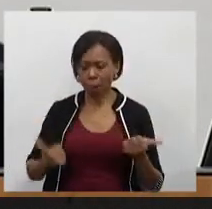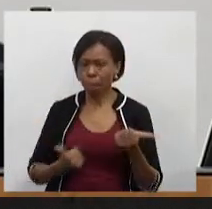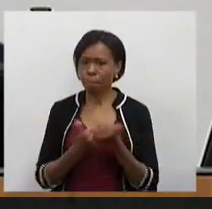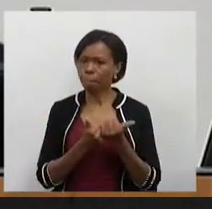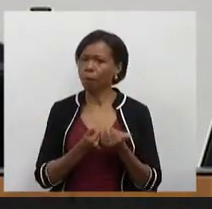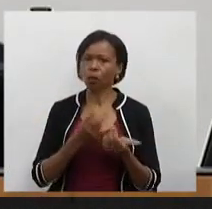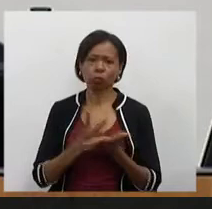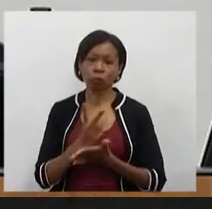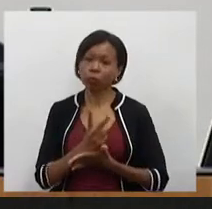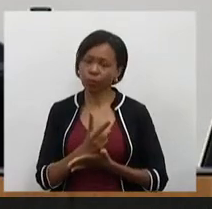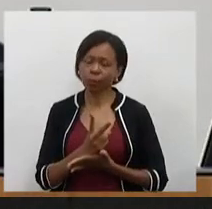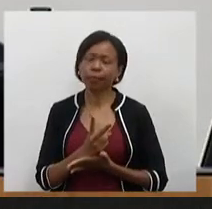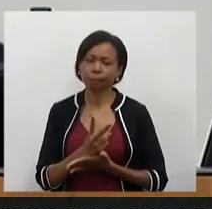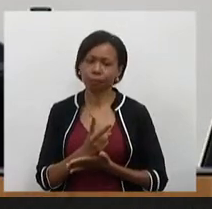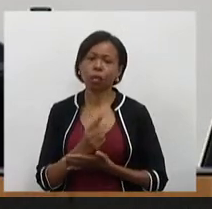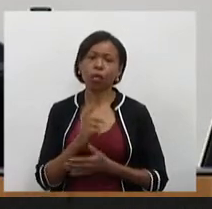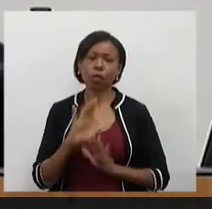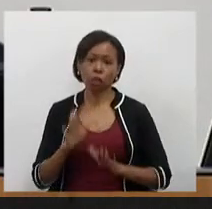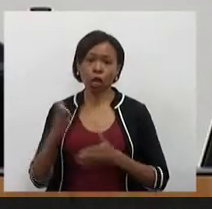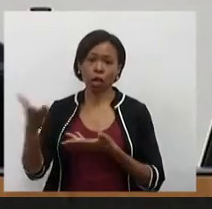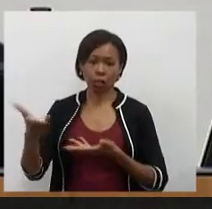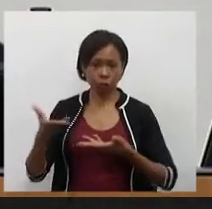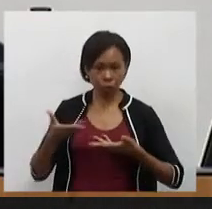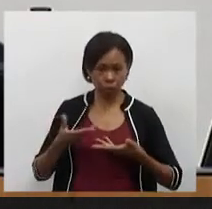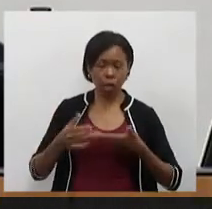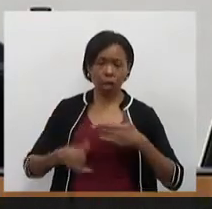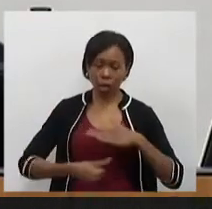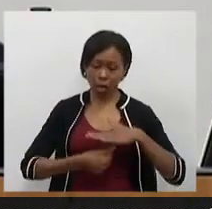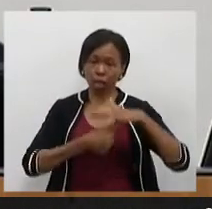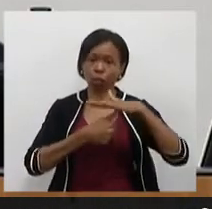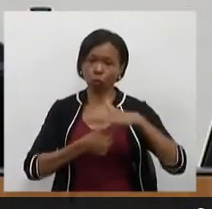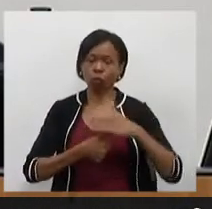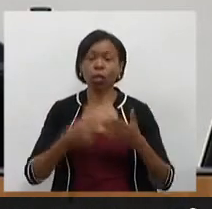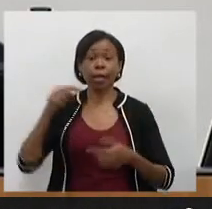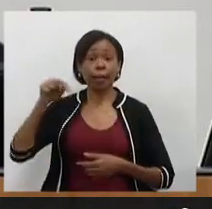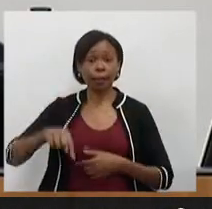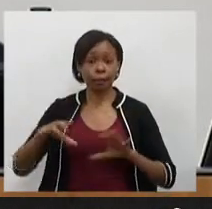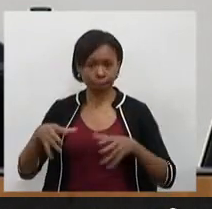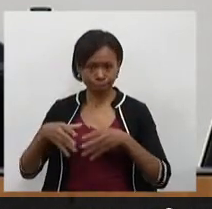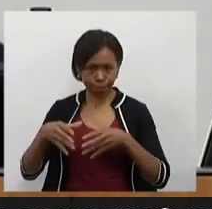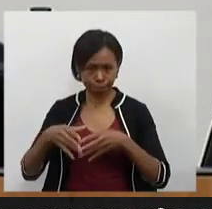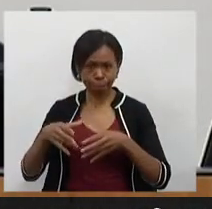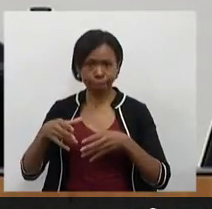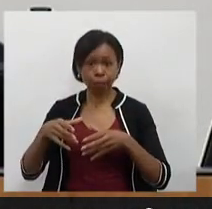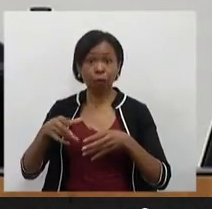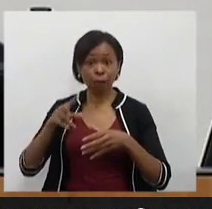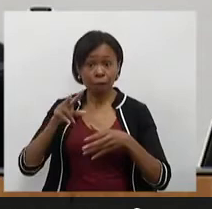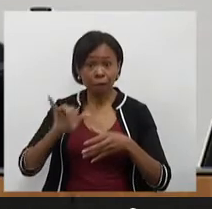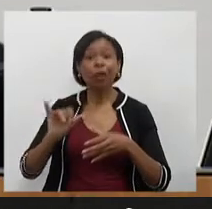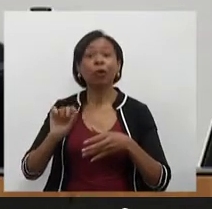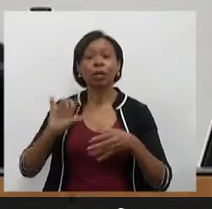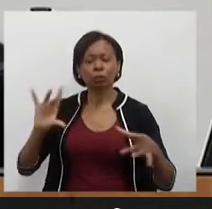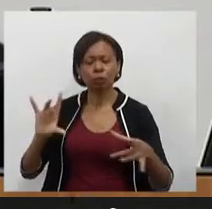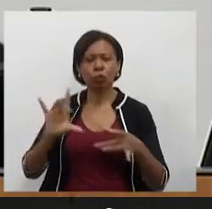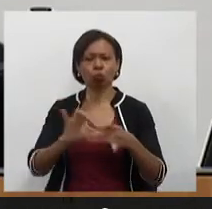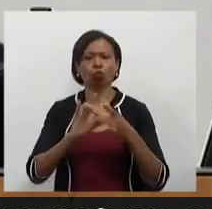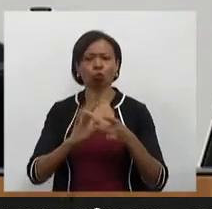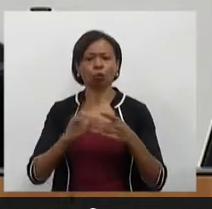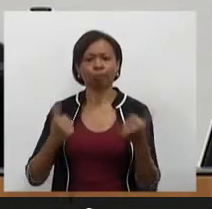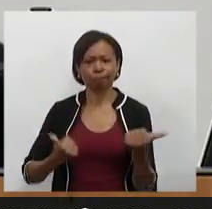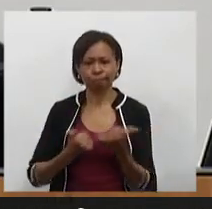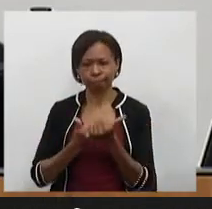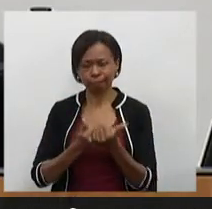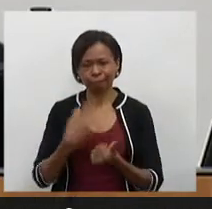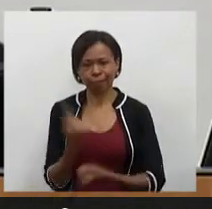disse, recebemos aqui a reitora, e essa comissão, né, vice-presidente, estará realmente junto nesse apoio para que a gente